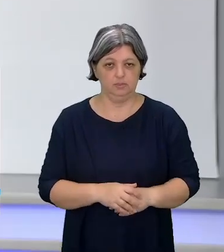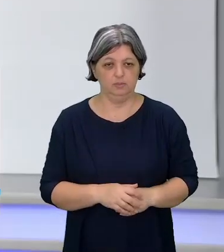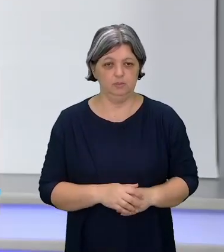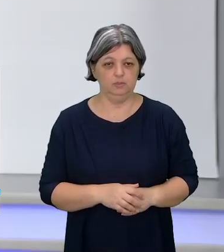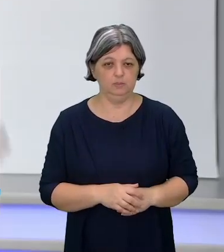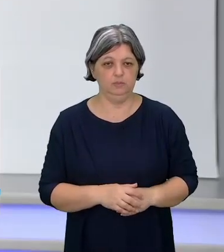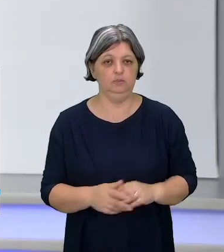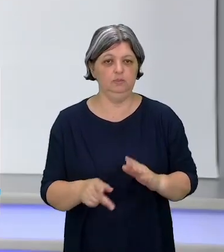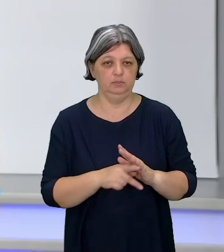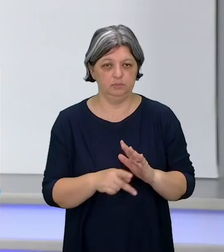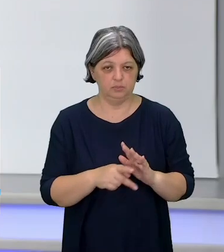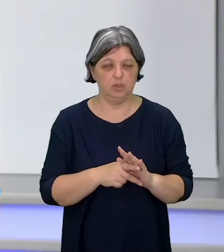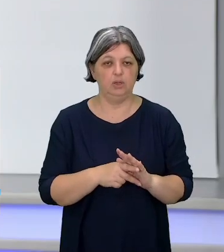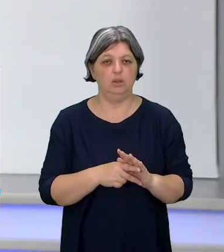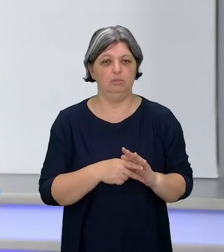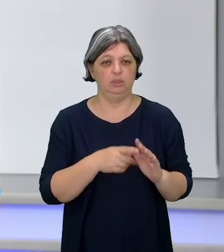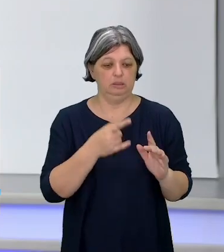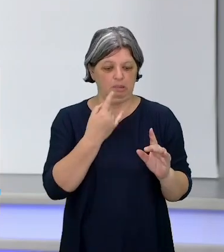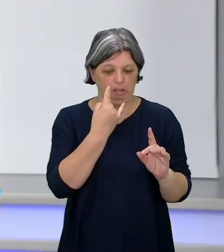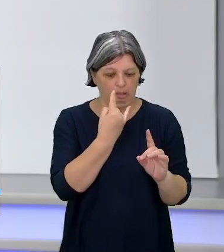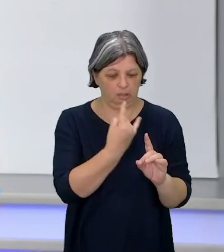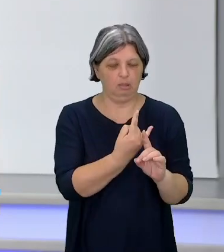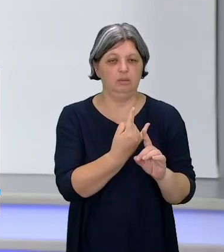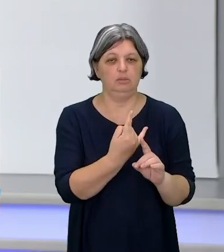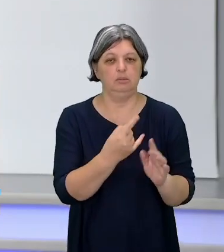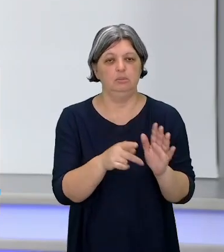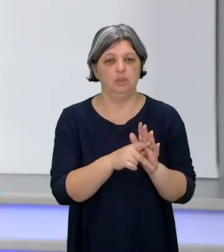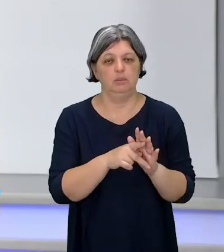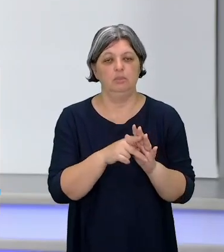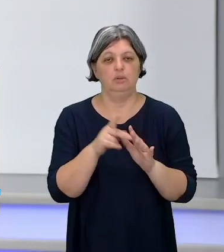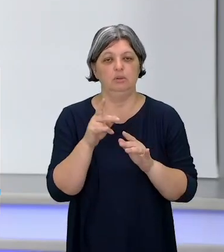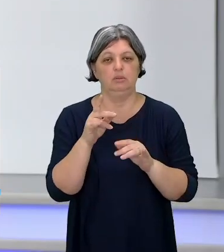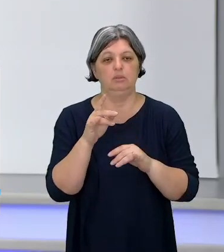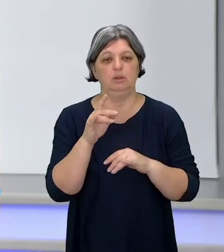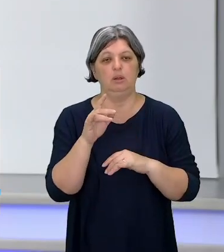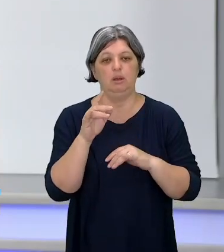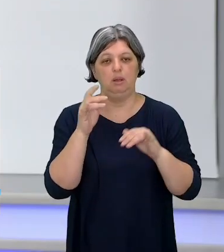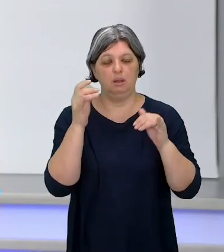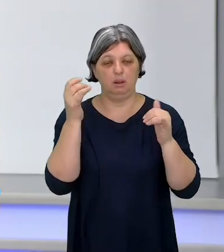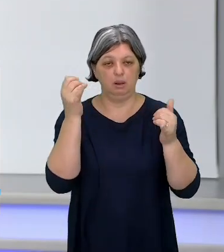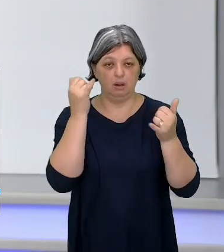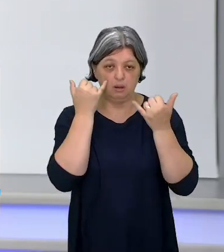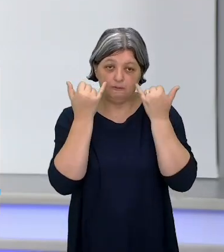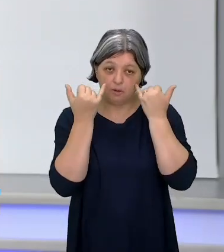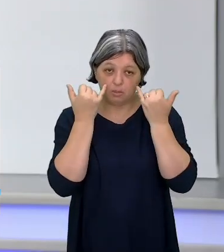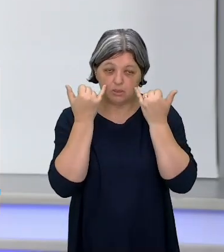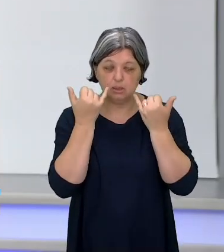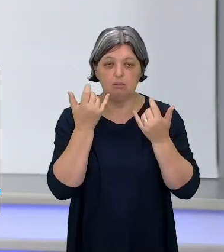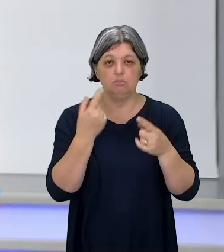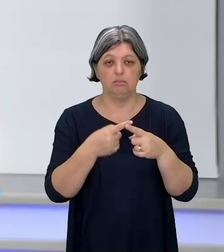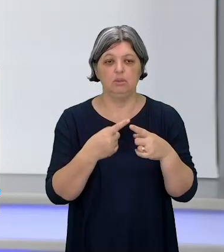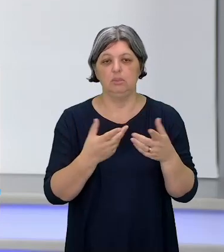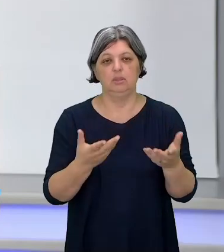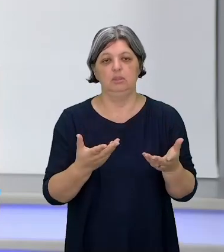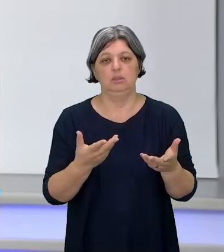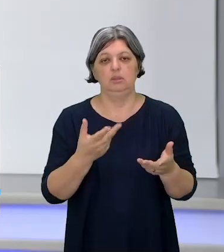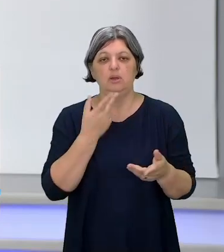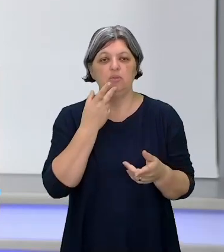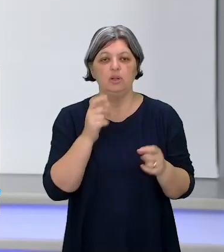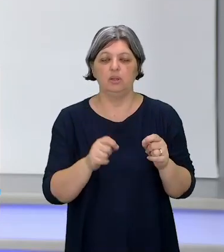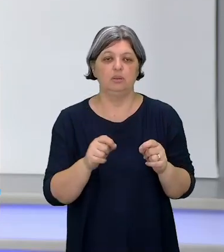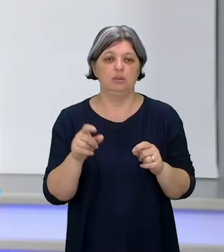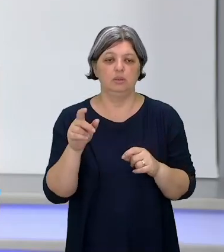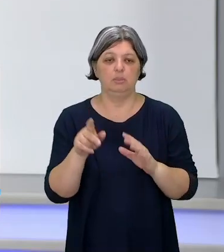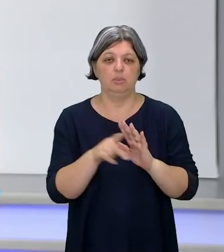específicas sobre manipulação da informação, é justamente o uso da retórica, né, ou, né, da